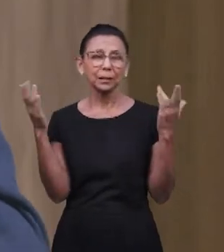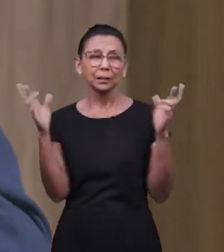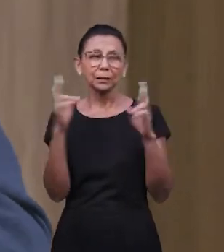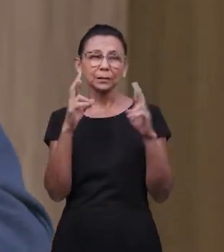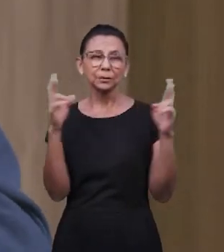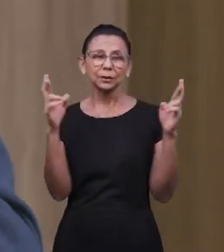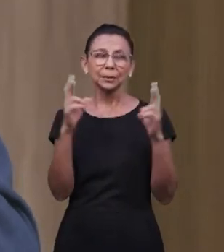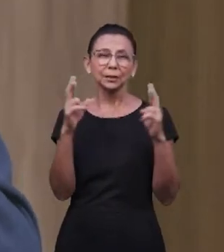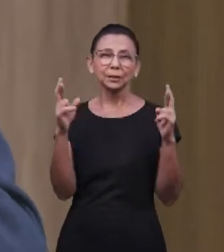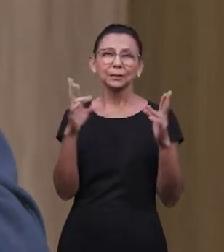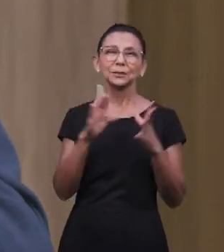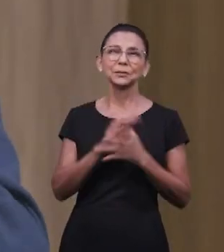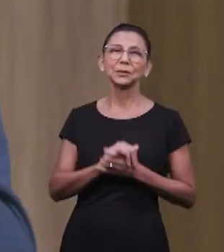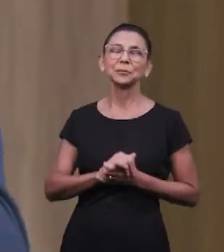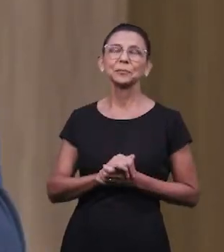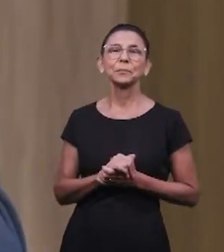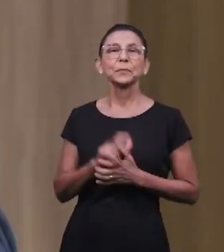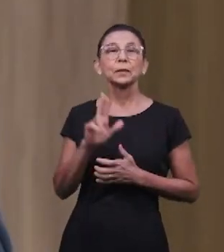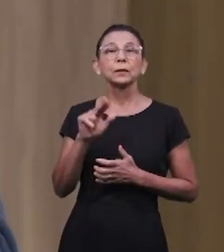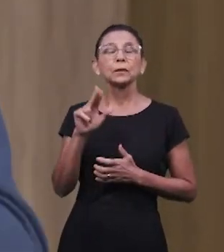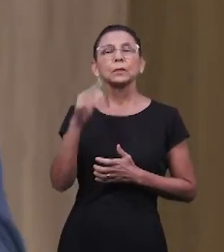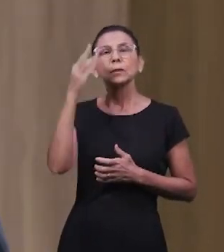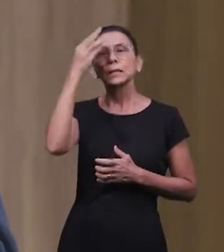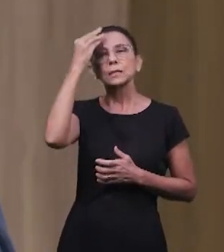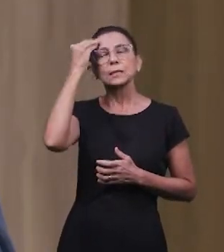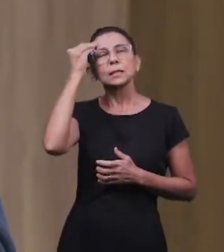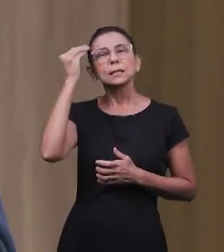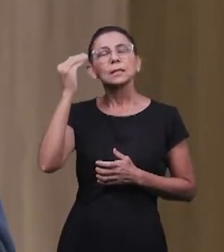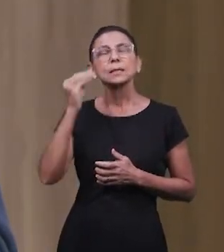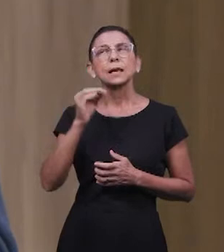Nunca esquecer, você jamais faça na sua casa uma